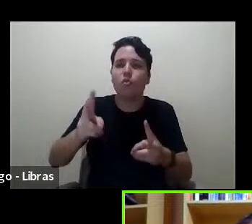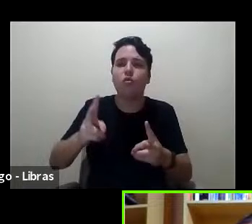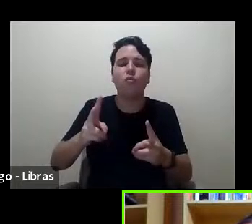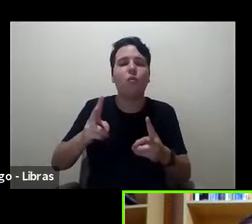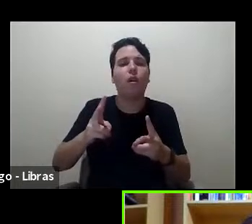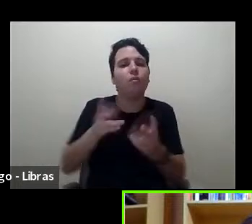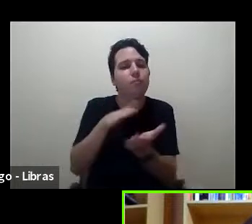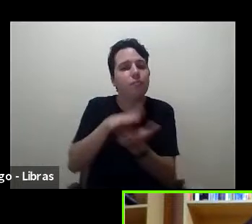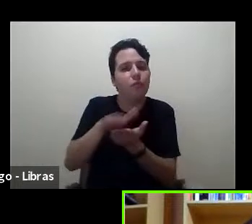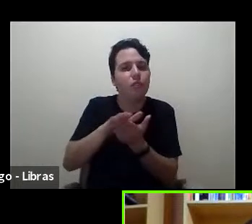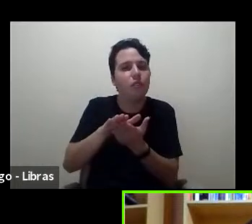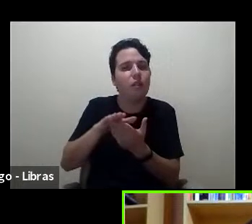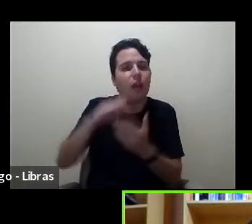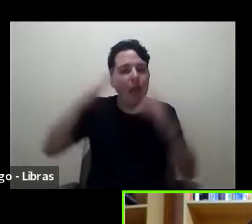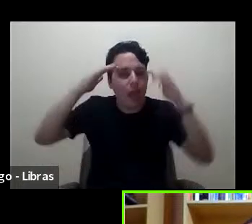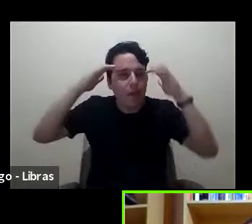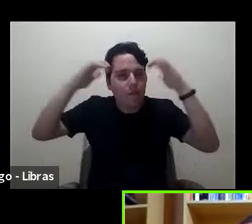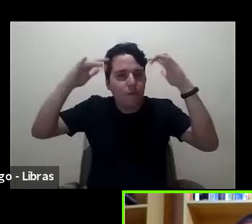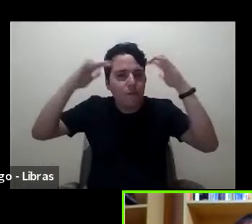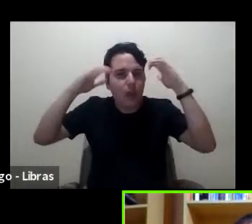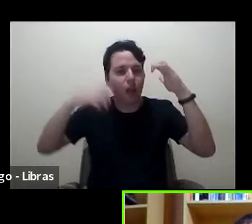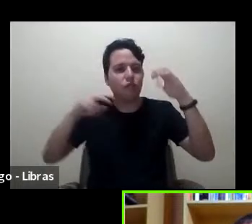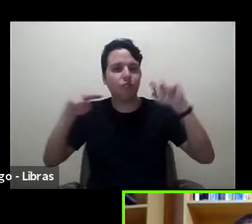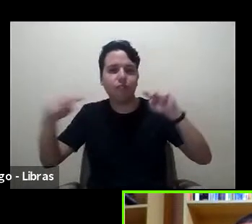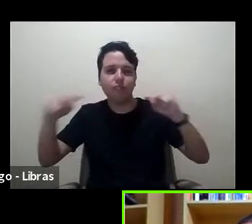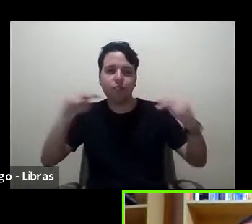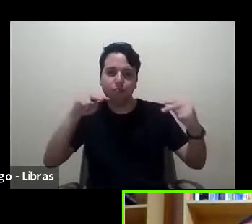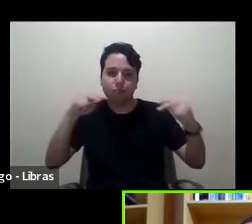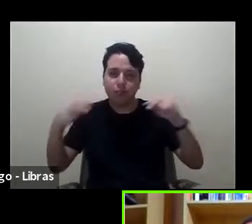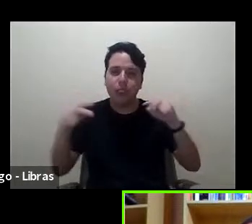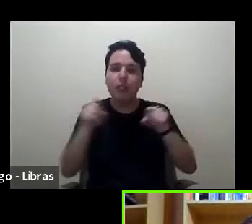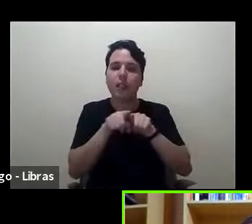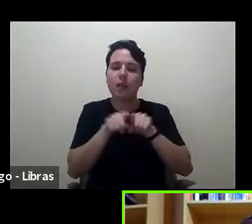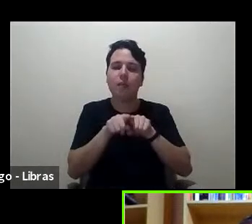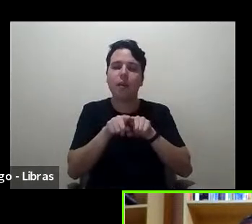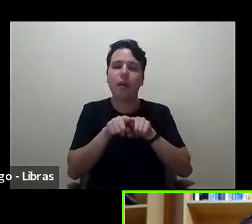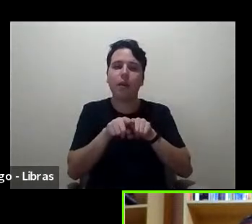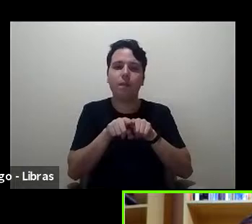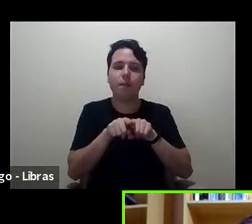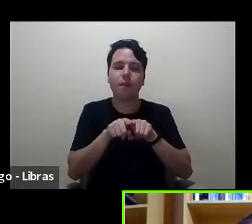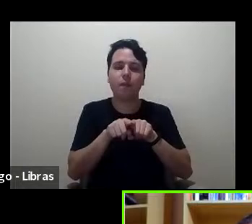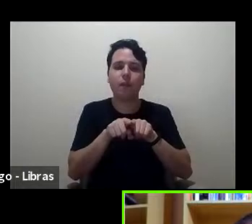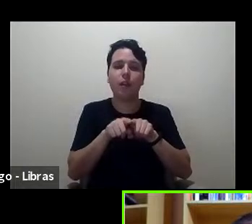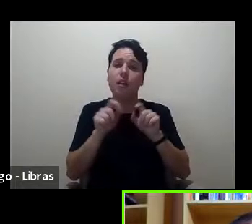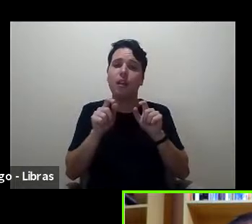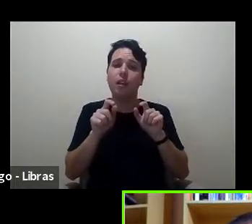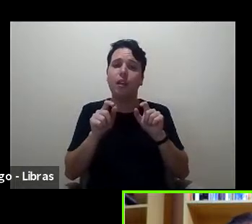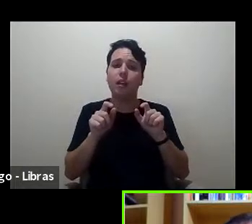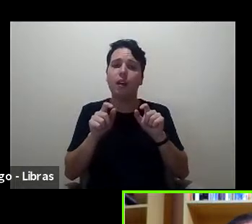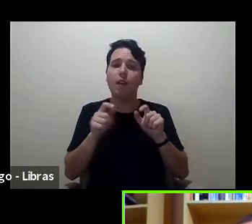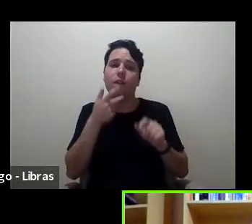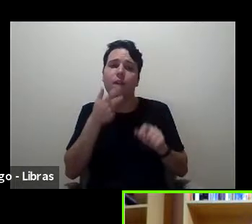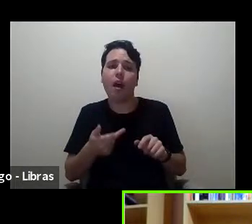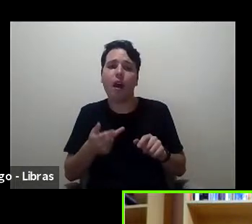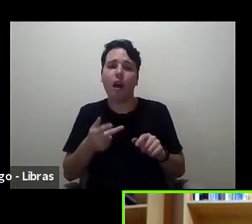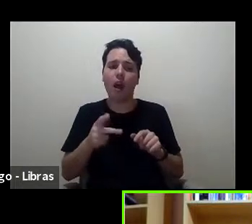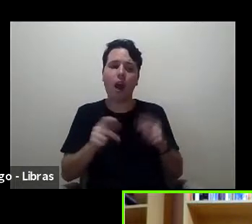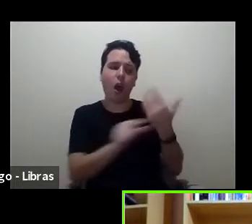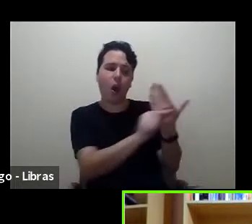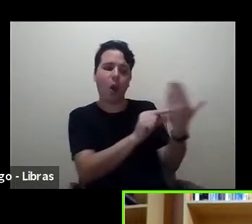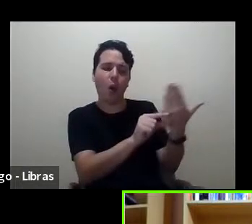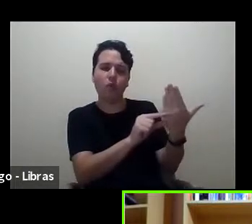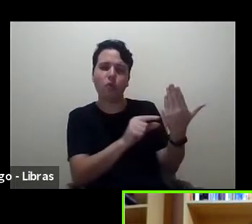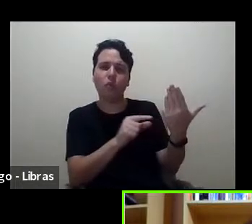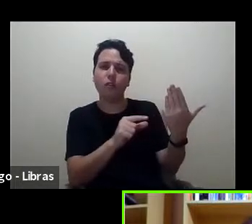é possível optar entre escrever o autor foi infeliz em dizer isso e